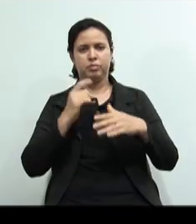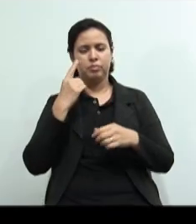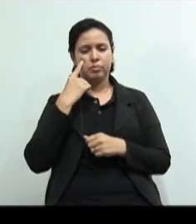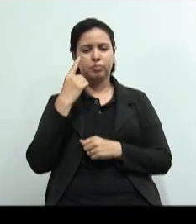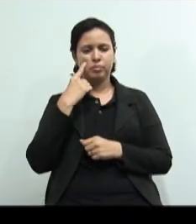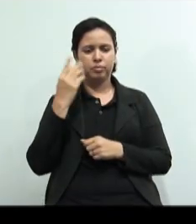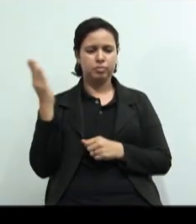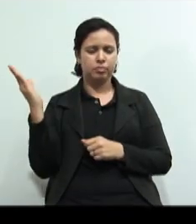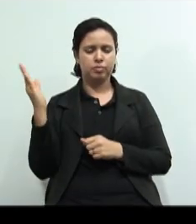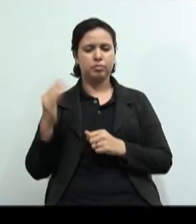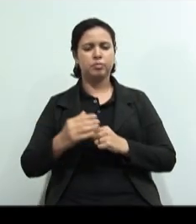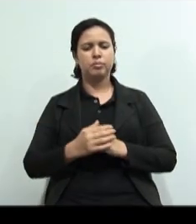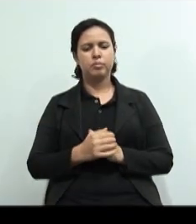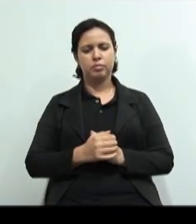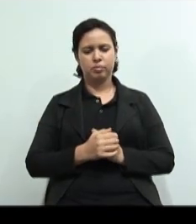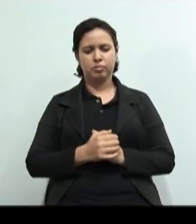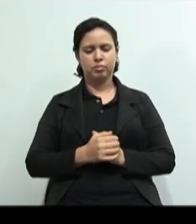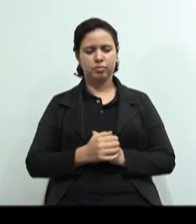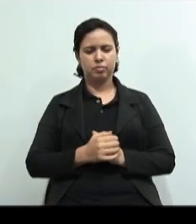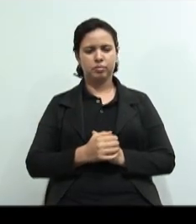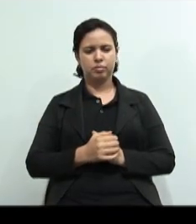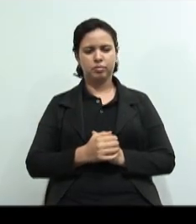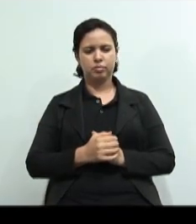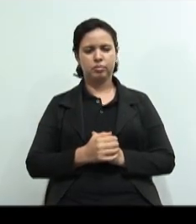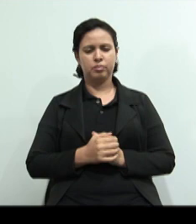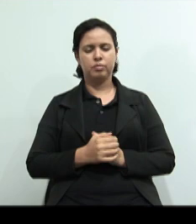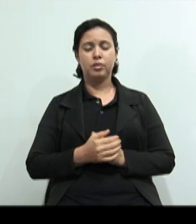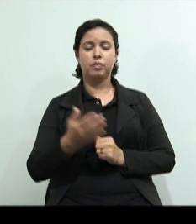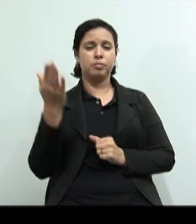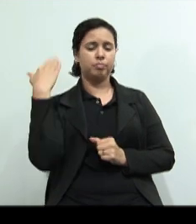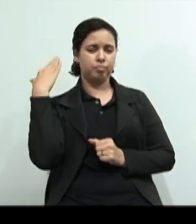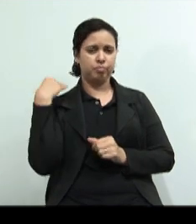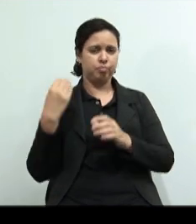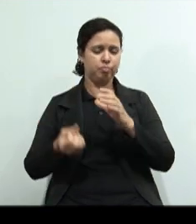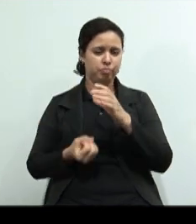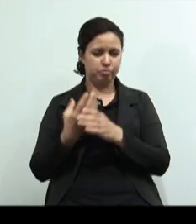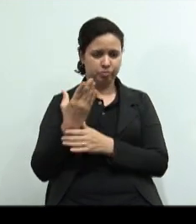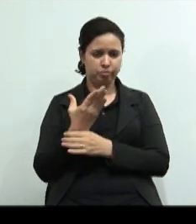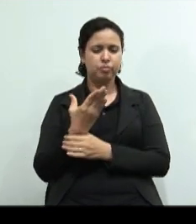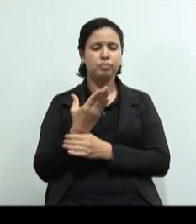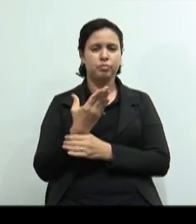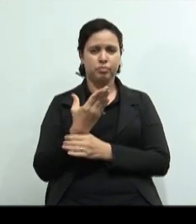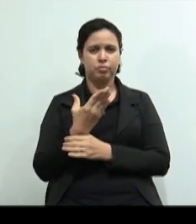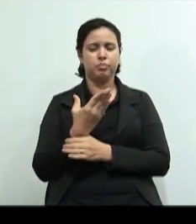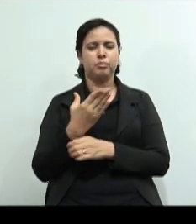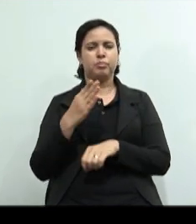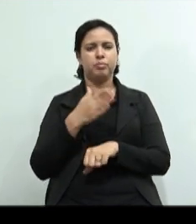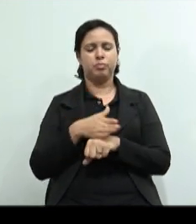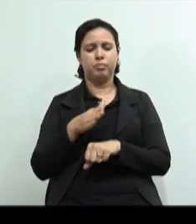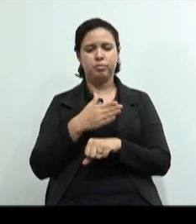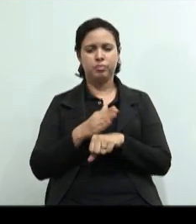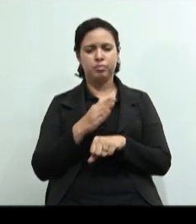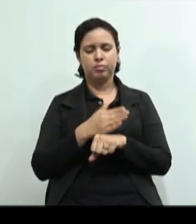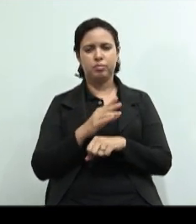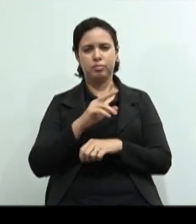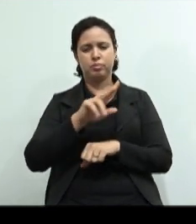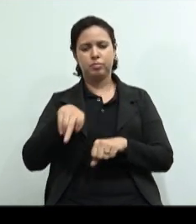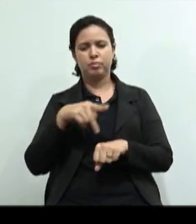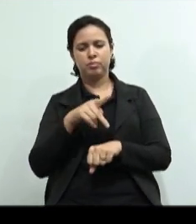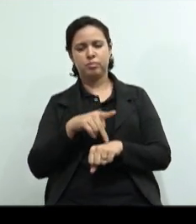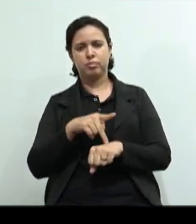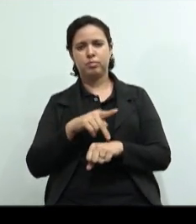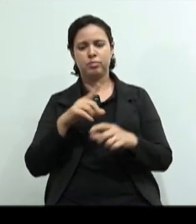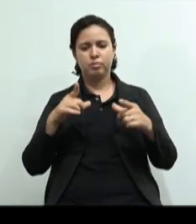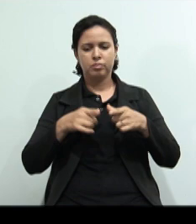olhadinha. Surgiu como uma prática, o programa 5S, surgiu como uma prática no